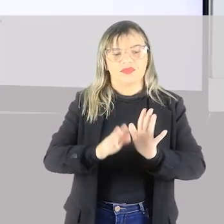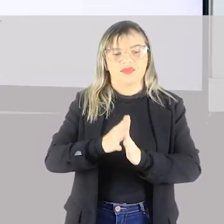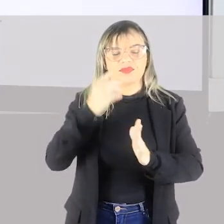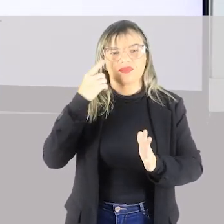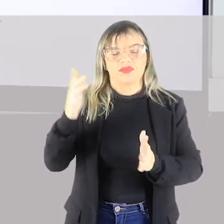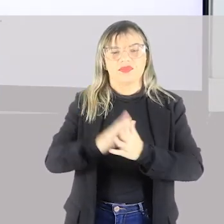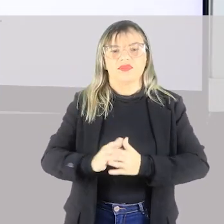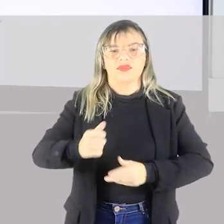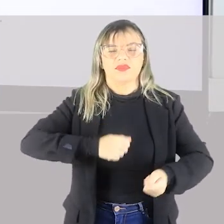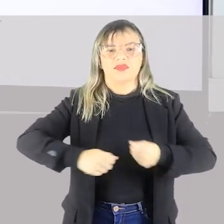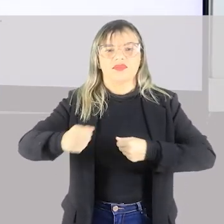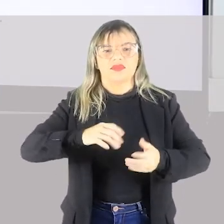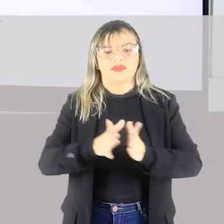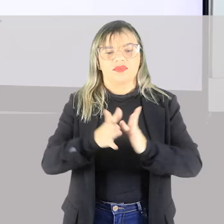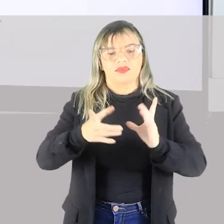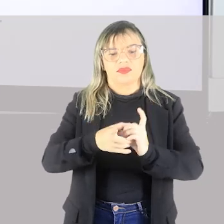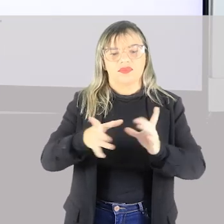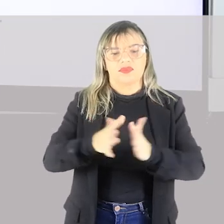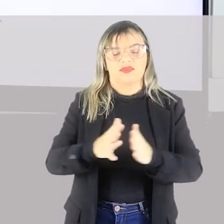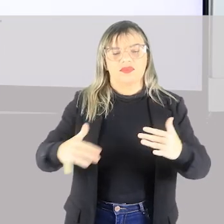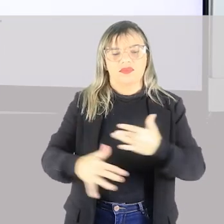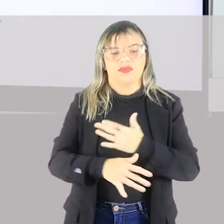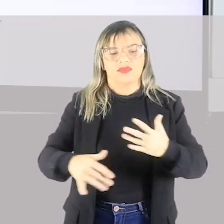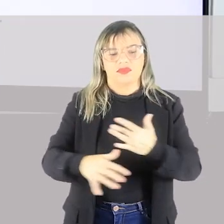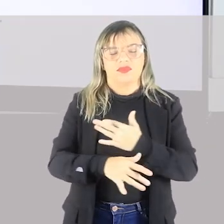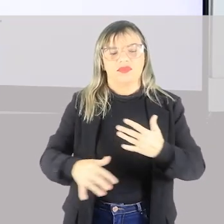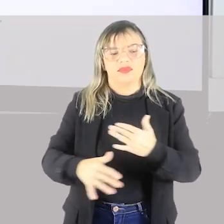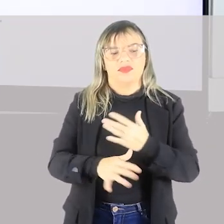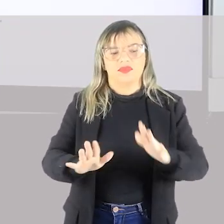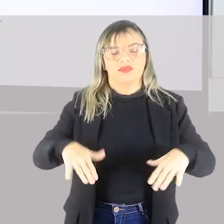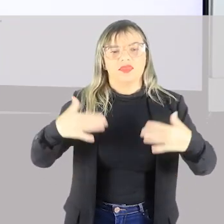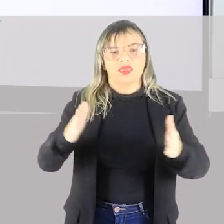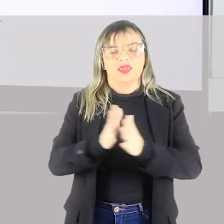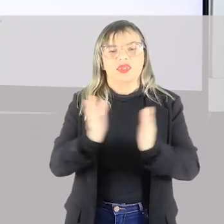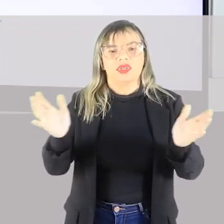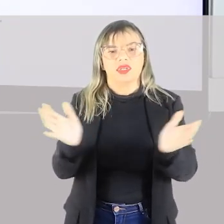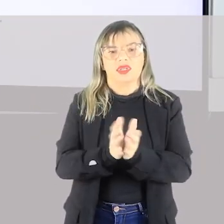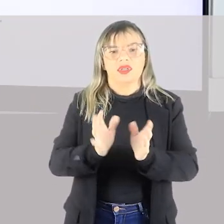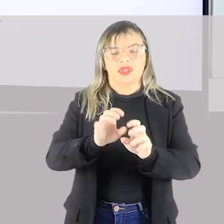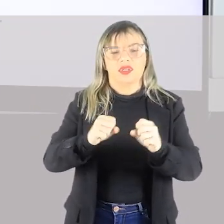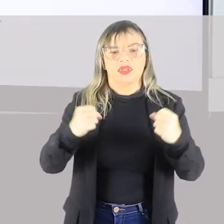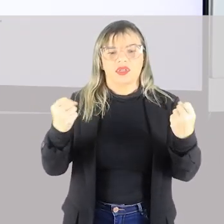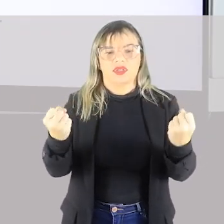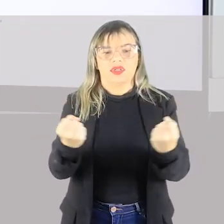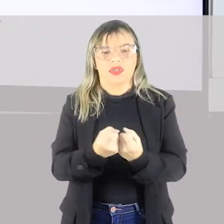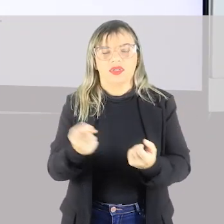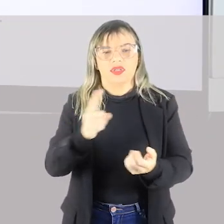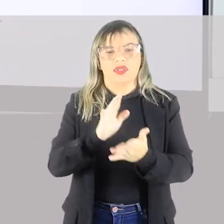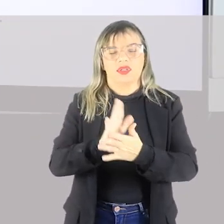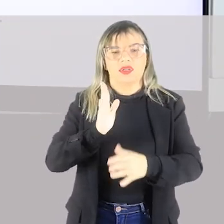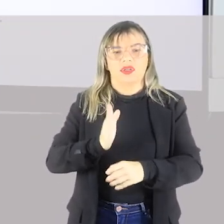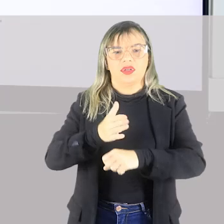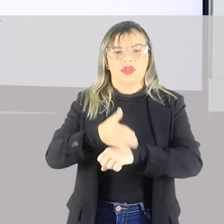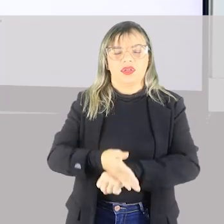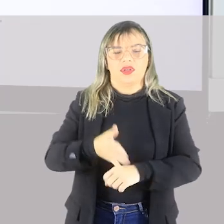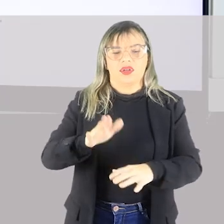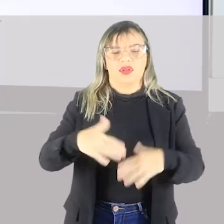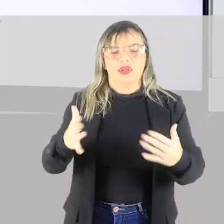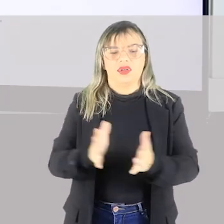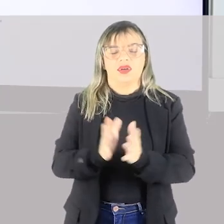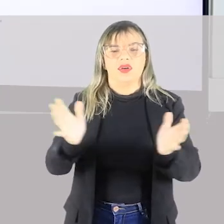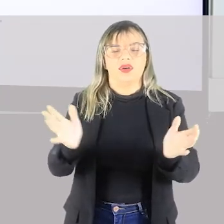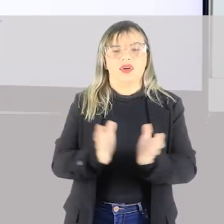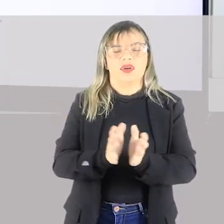sobre gestão democrática da cidade e sobre grupos sociais que não participam disso por serem lá camadas